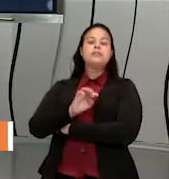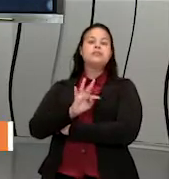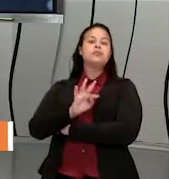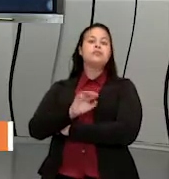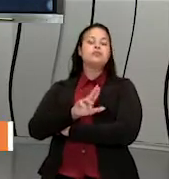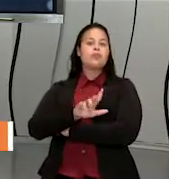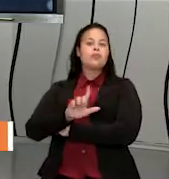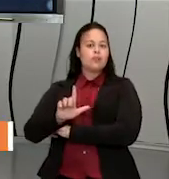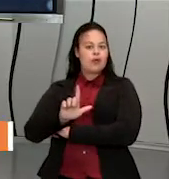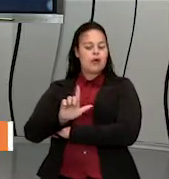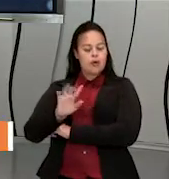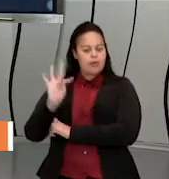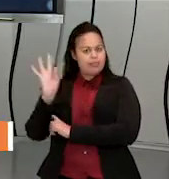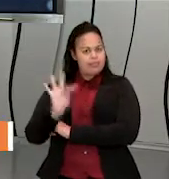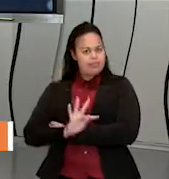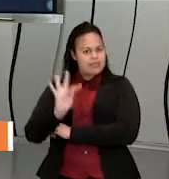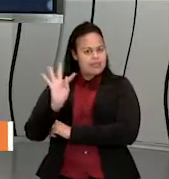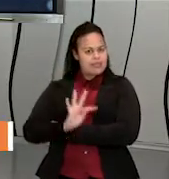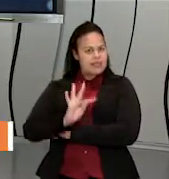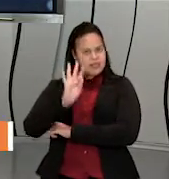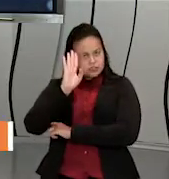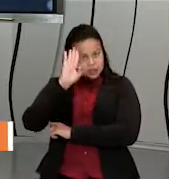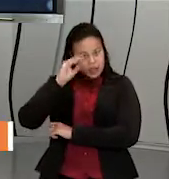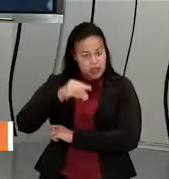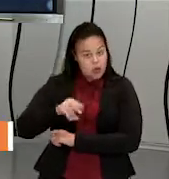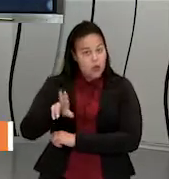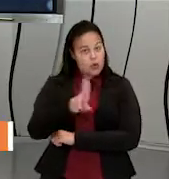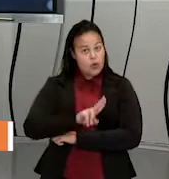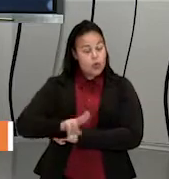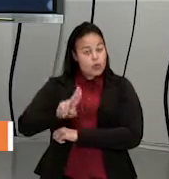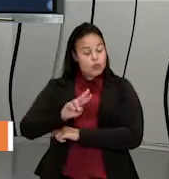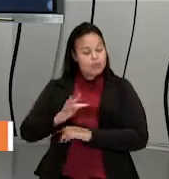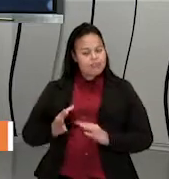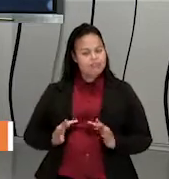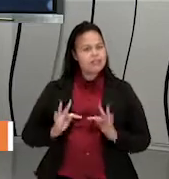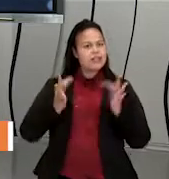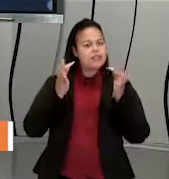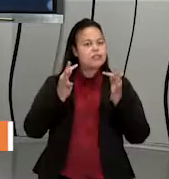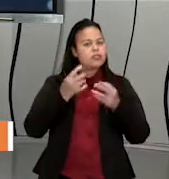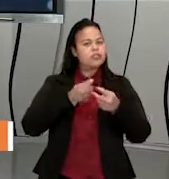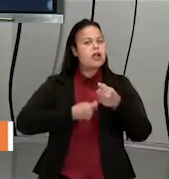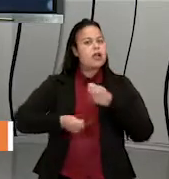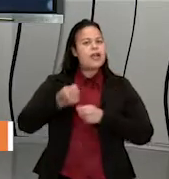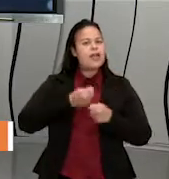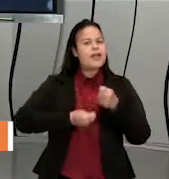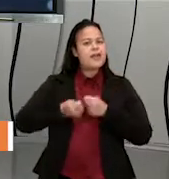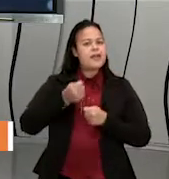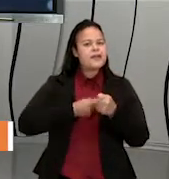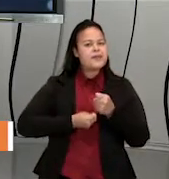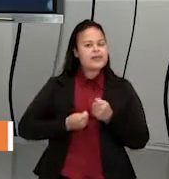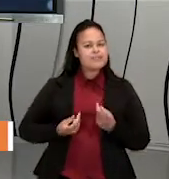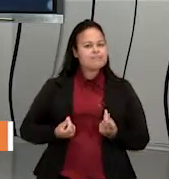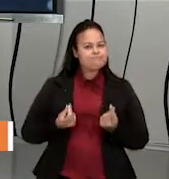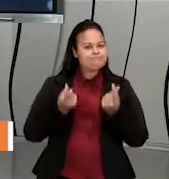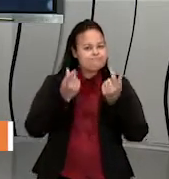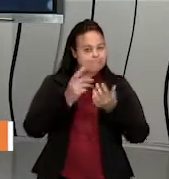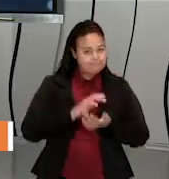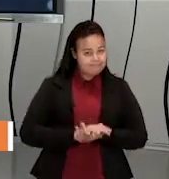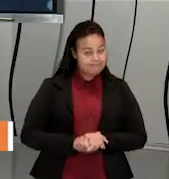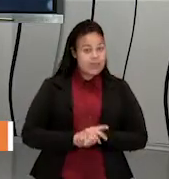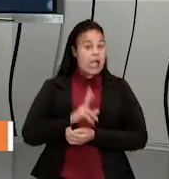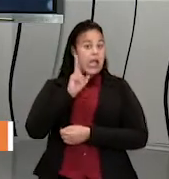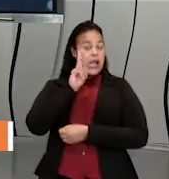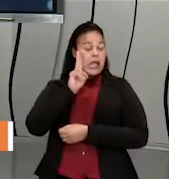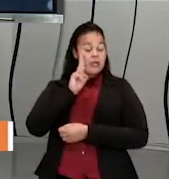taxas percentuais, preferencialmente com o uso de tecnologias digitais no contexto da educação financeira. Bom, lembrando que isso daqui,